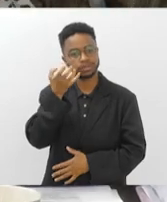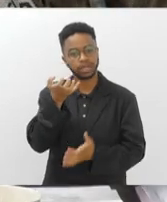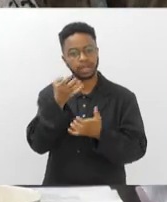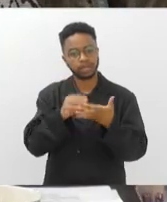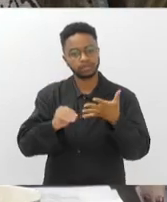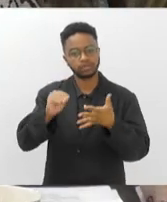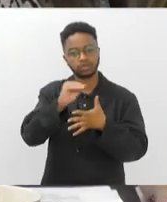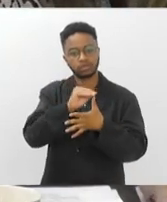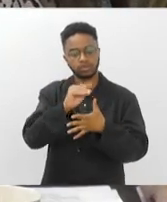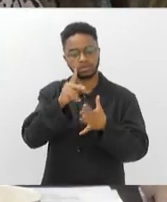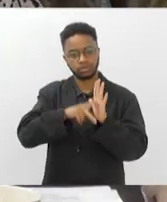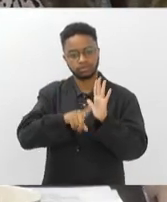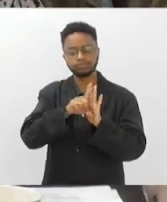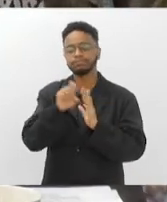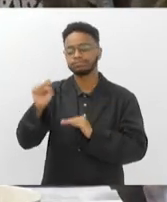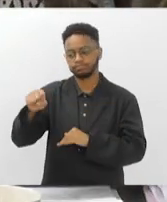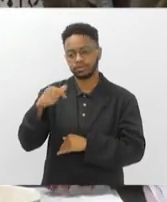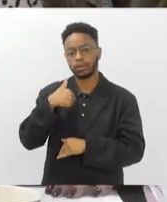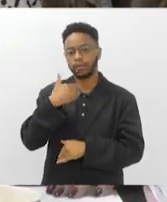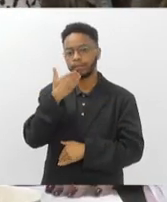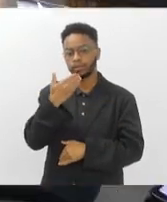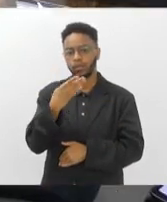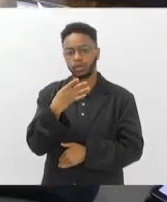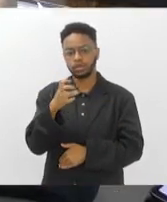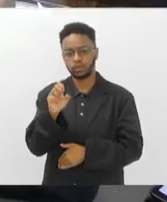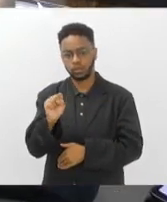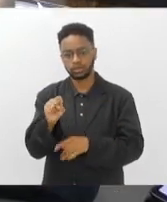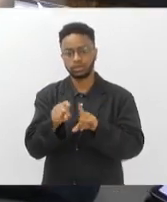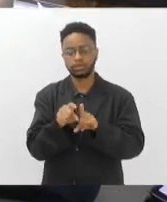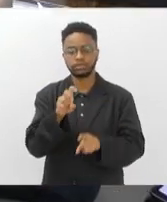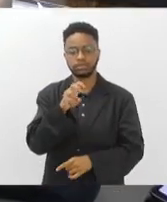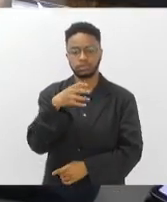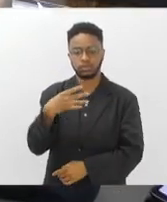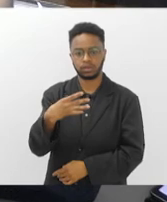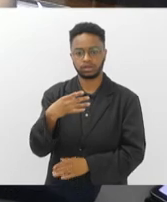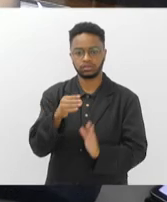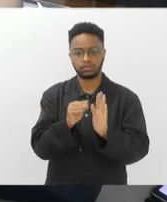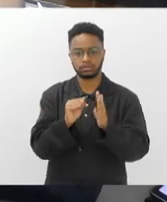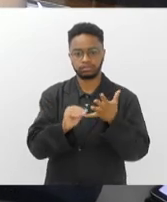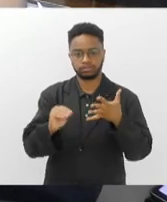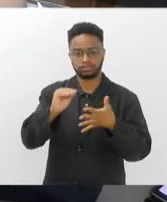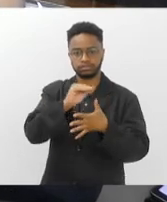sim, de ser votado. Eu gostaria do 4854.